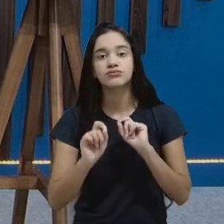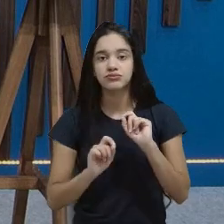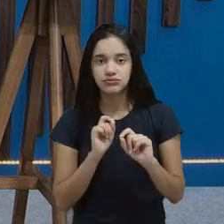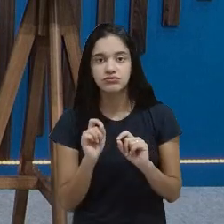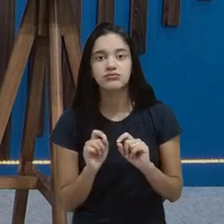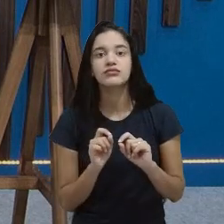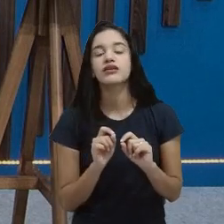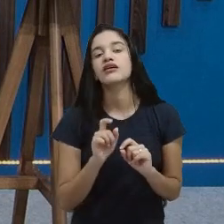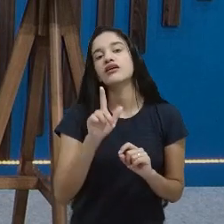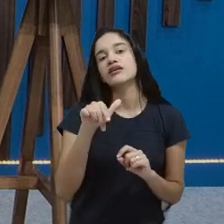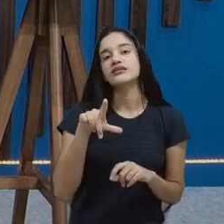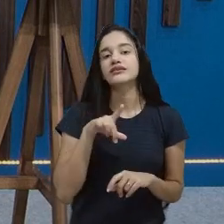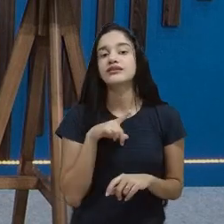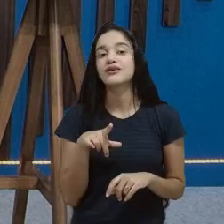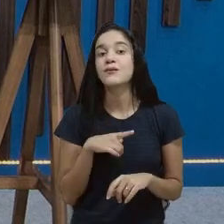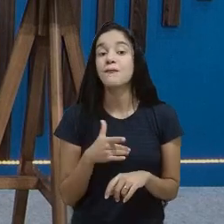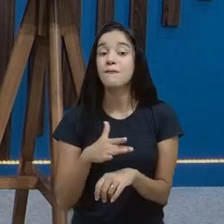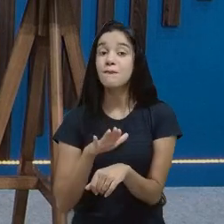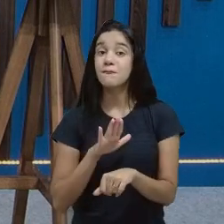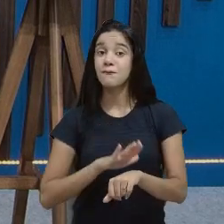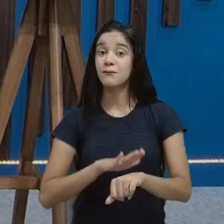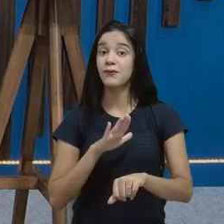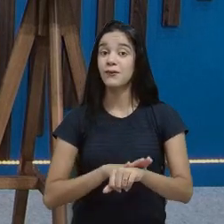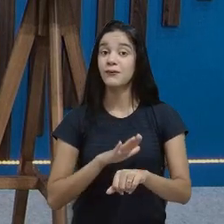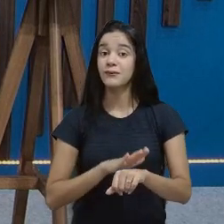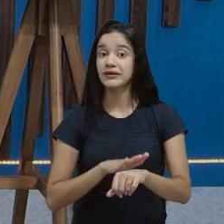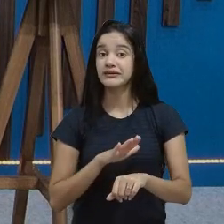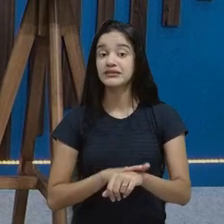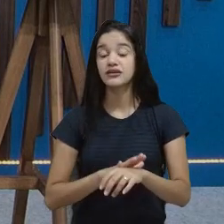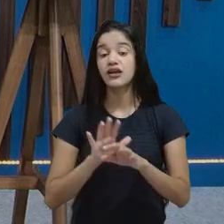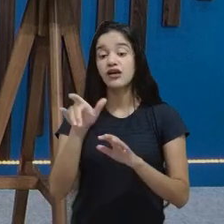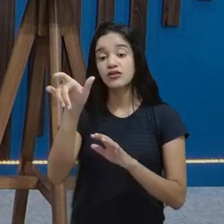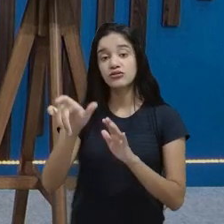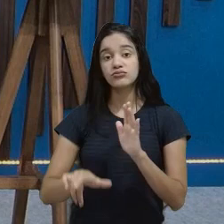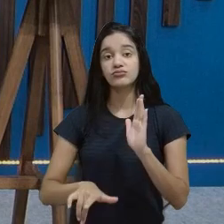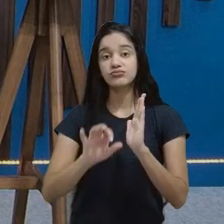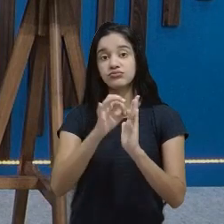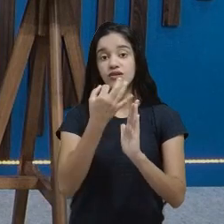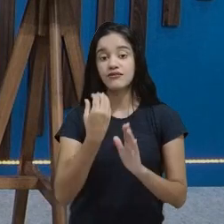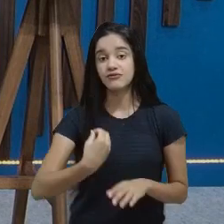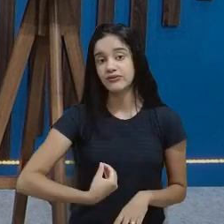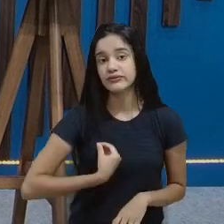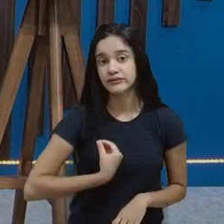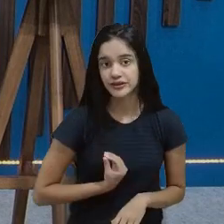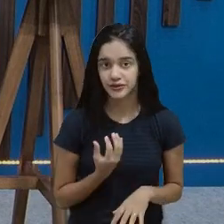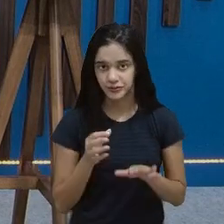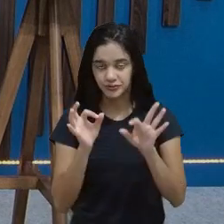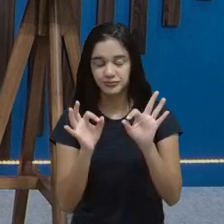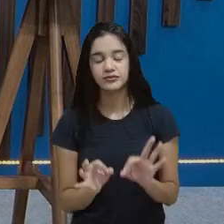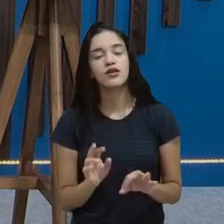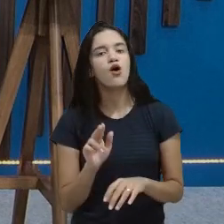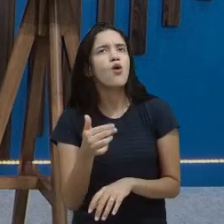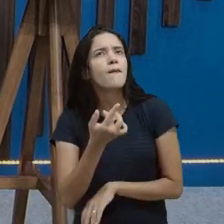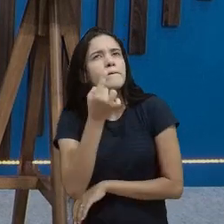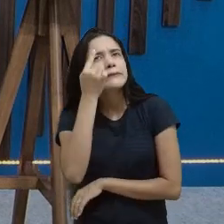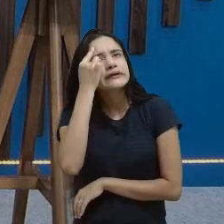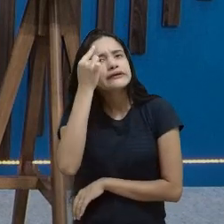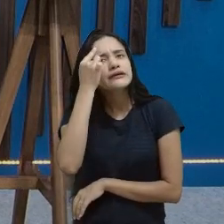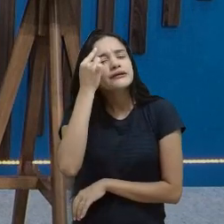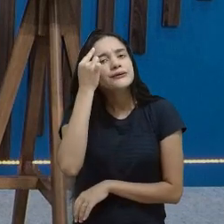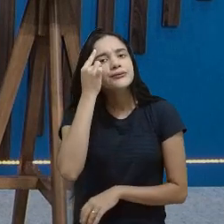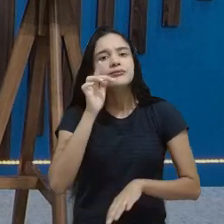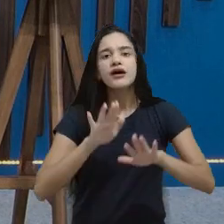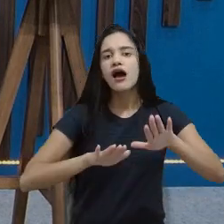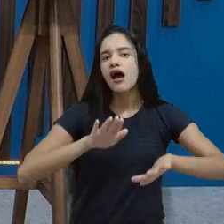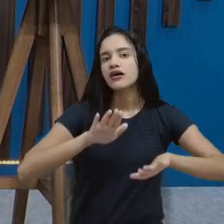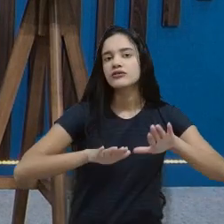elas partem de um momento que esse autor vivenciou, não é? Ou pensou. Às